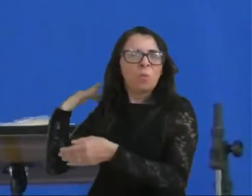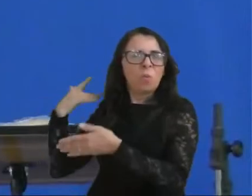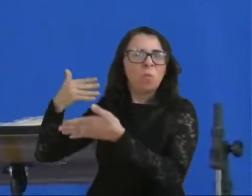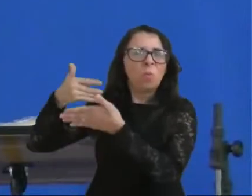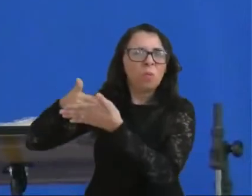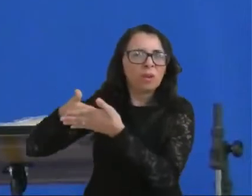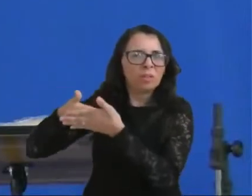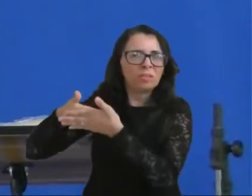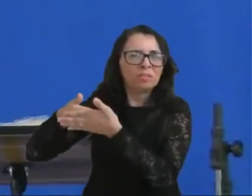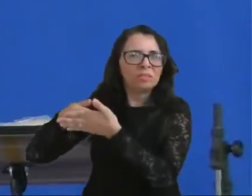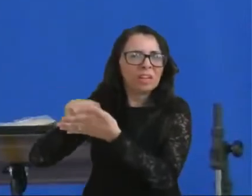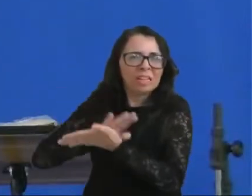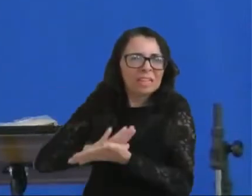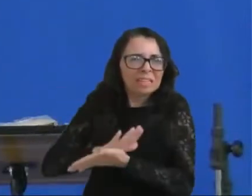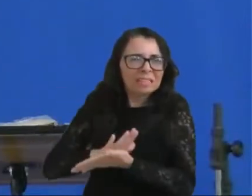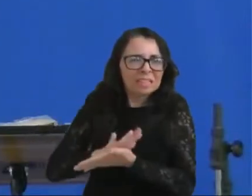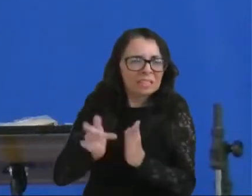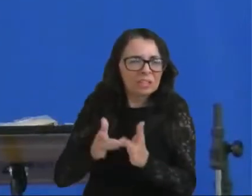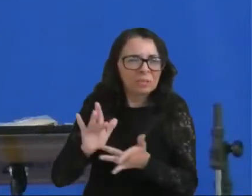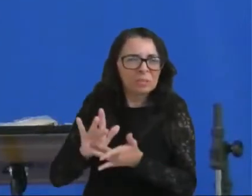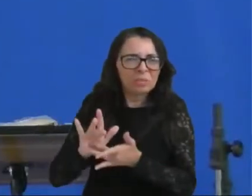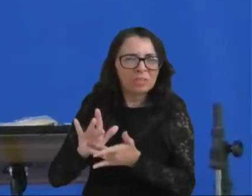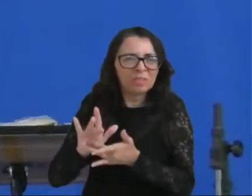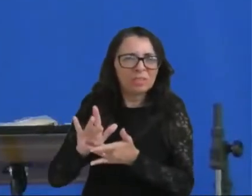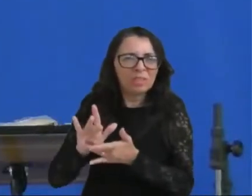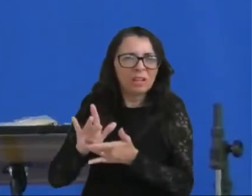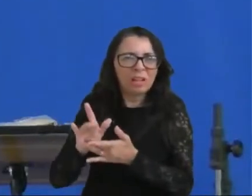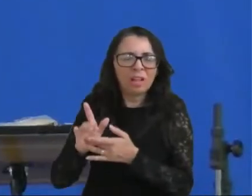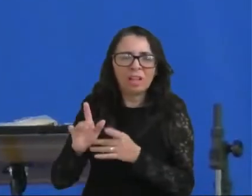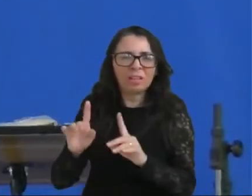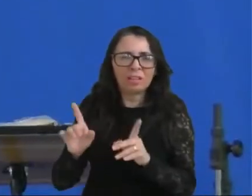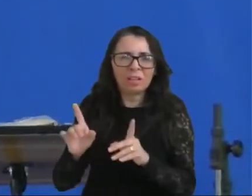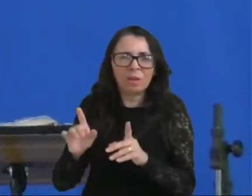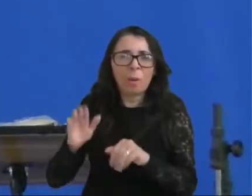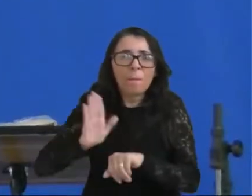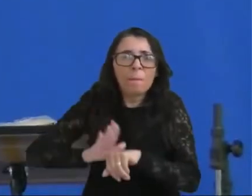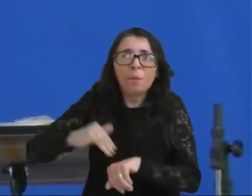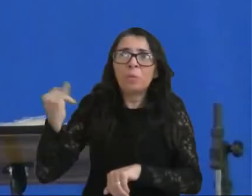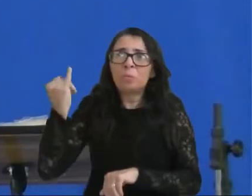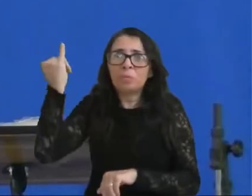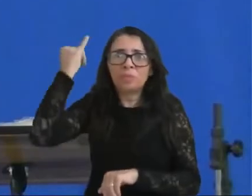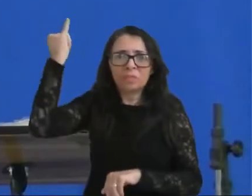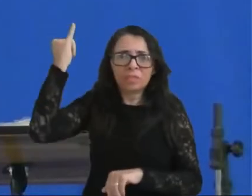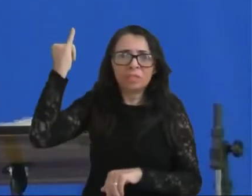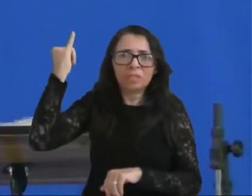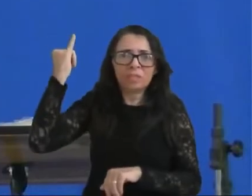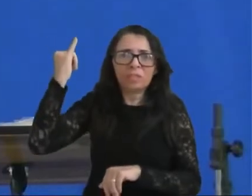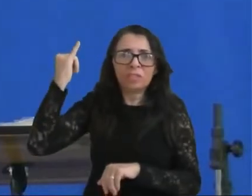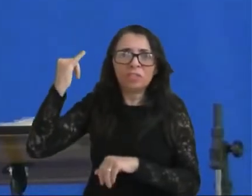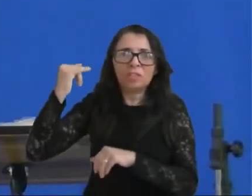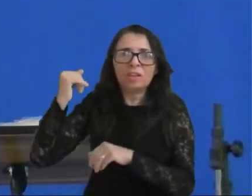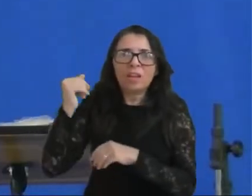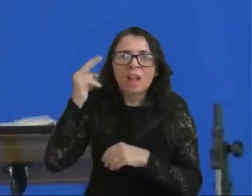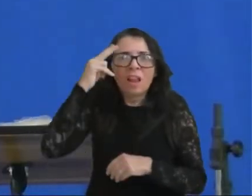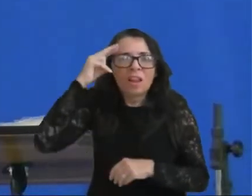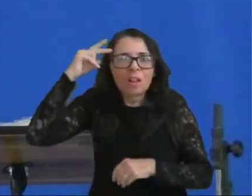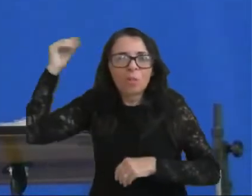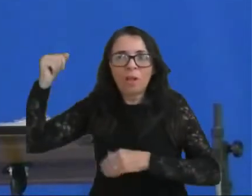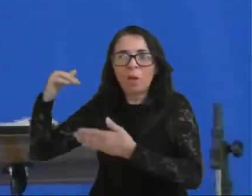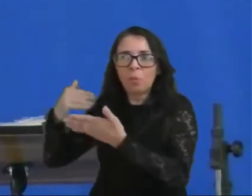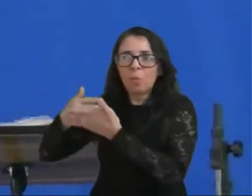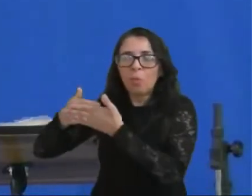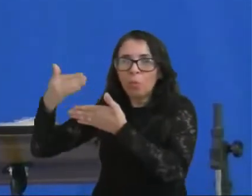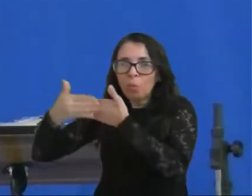estiver vacinado, ou não que o vírus esteja distinto, mas vai estar circulando no nosso meio, mas todo mundo já